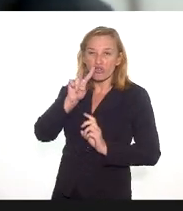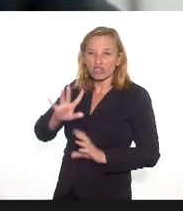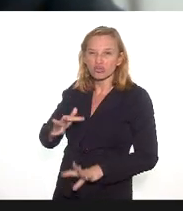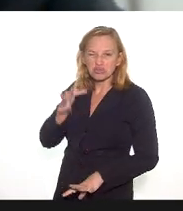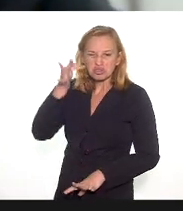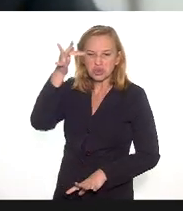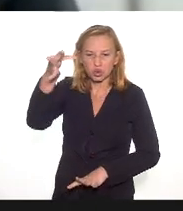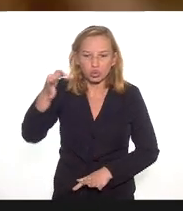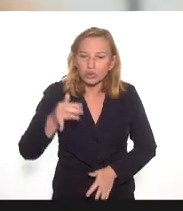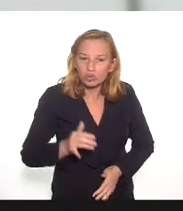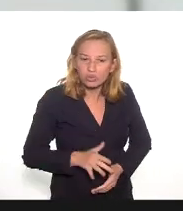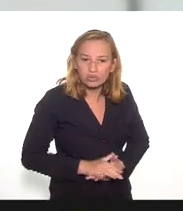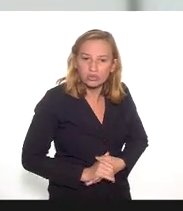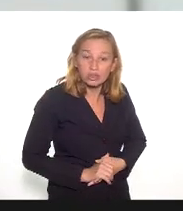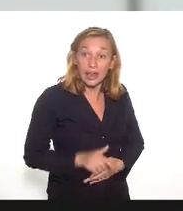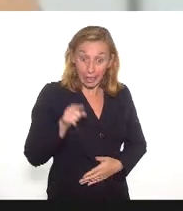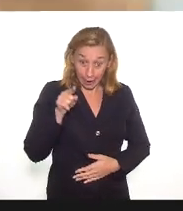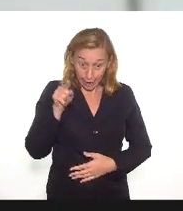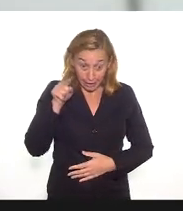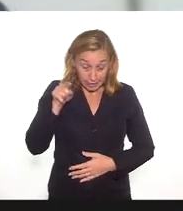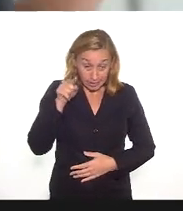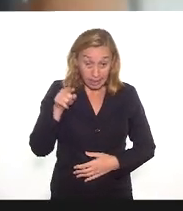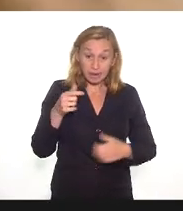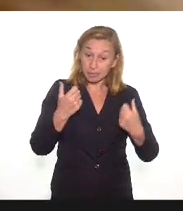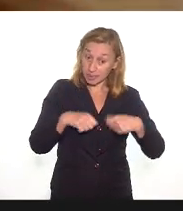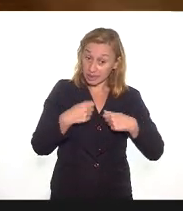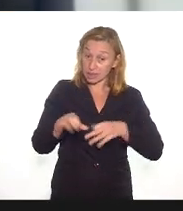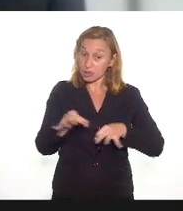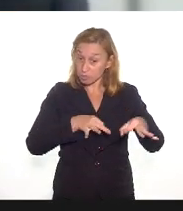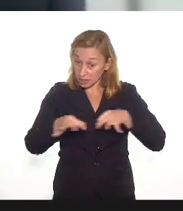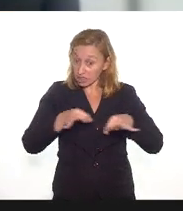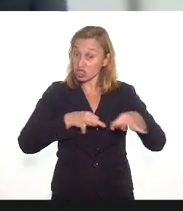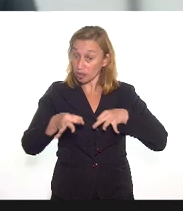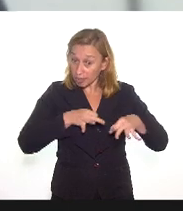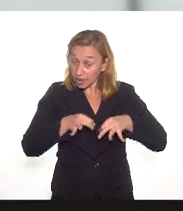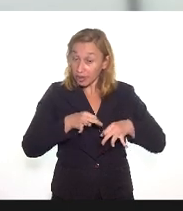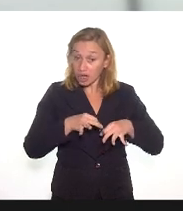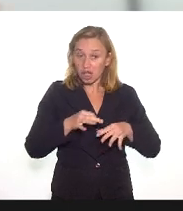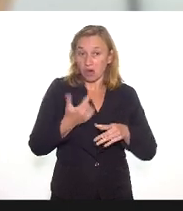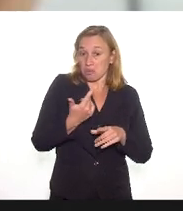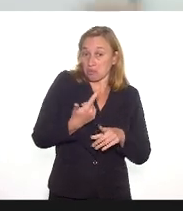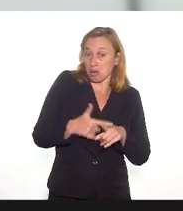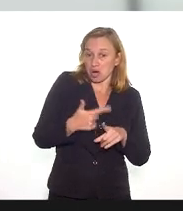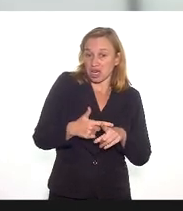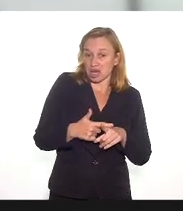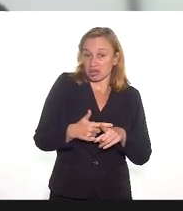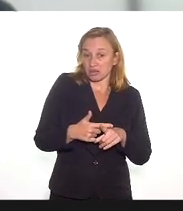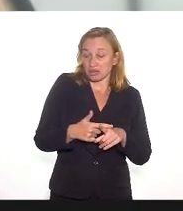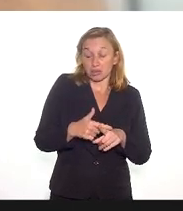futuro. E esse tem que ser um quesito de planejamento, porque senão a gente também não vai a lugar